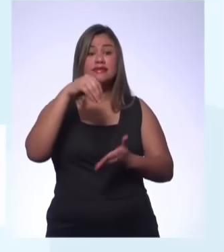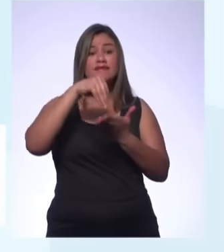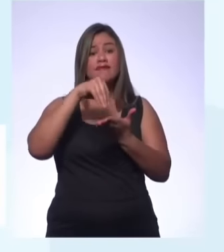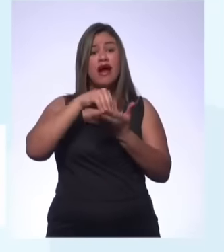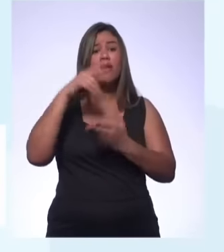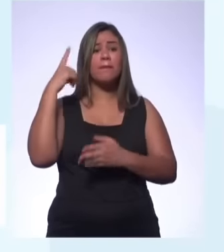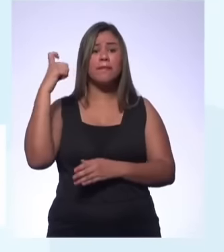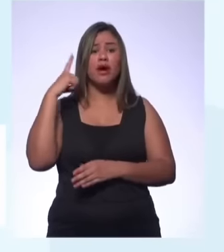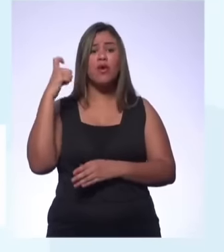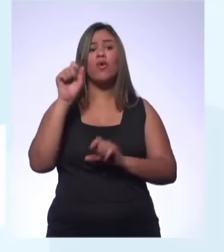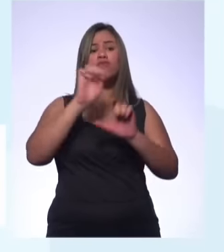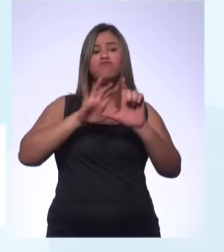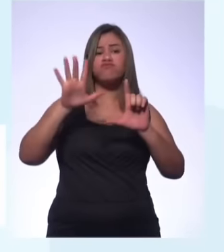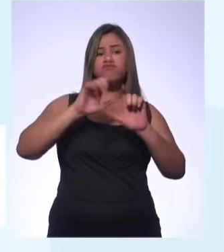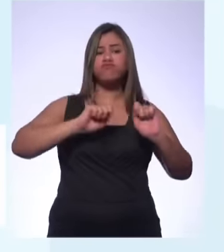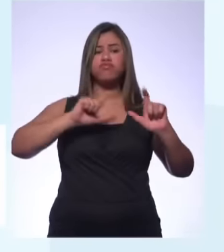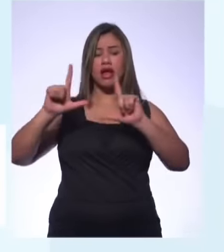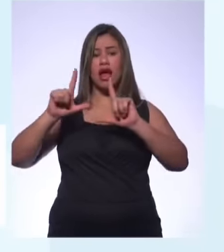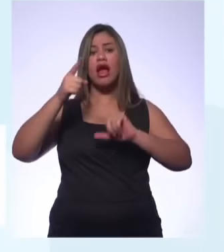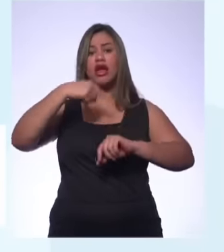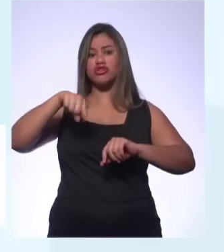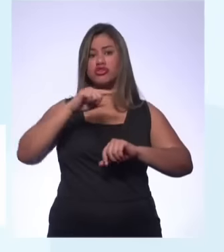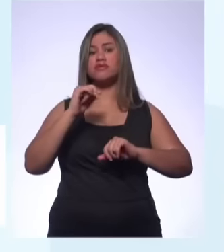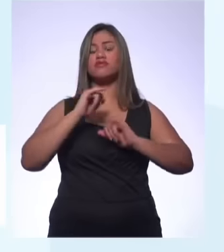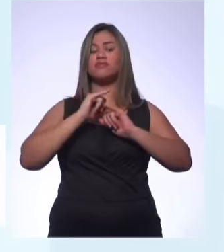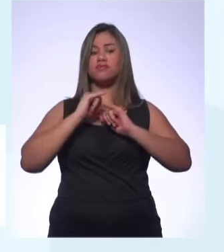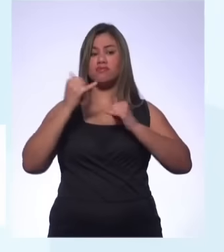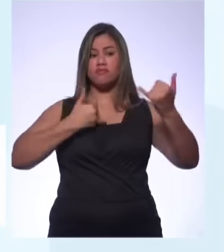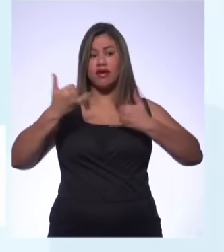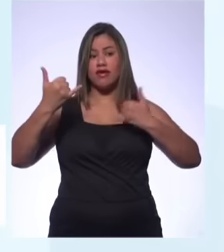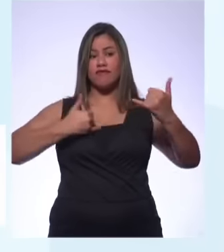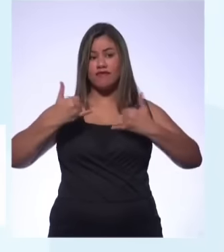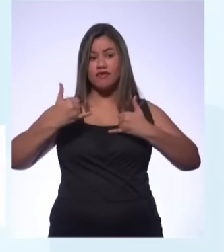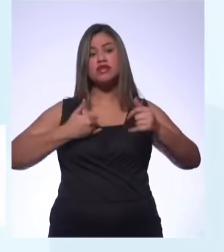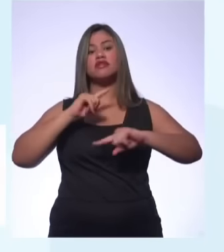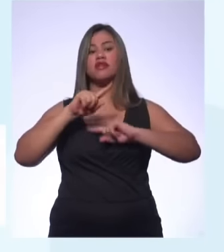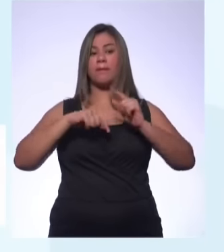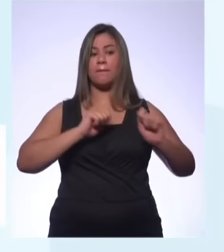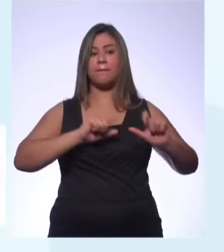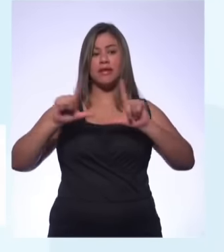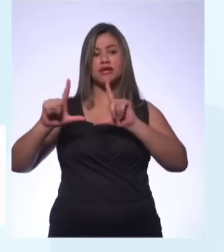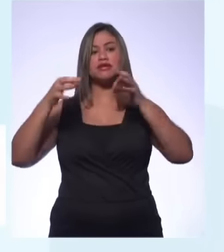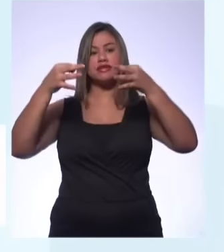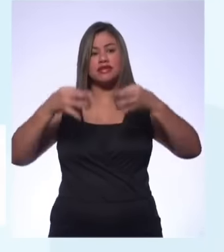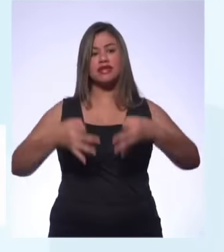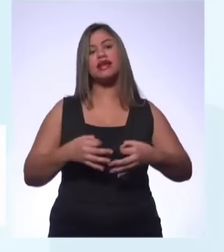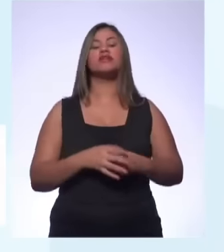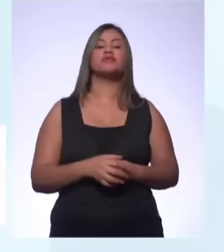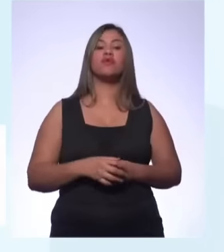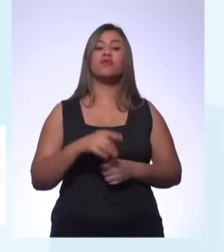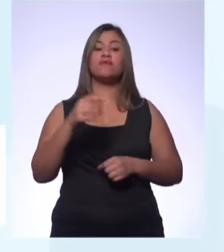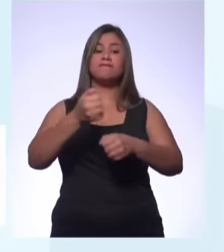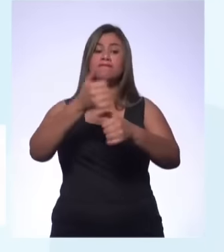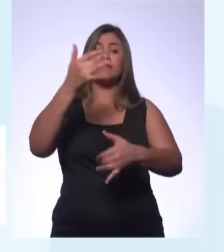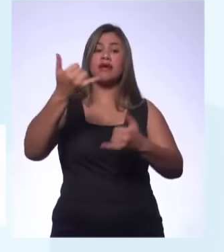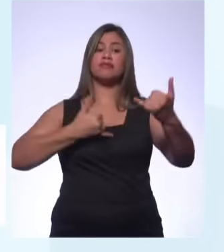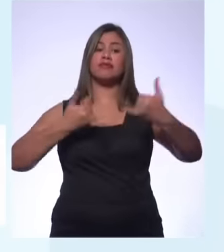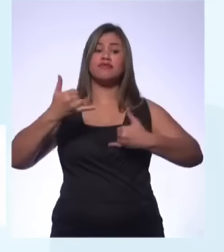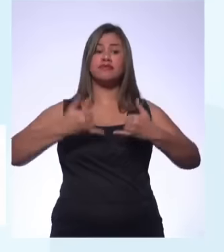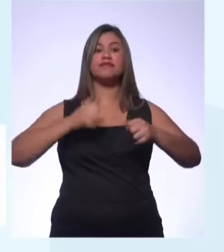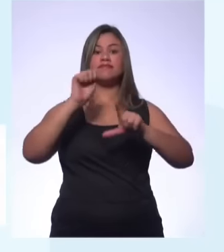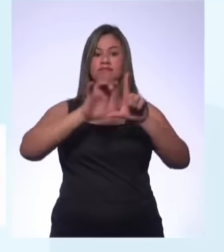imagem, vocês dão um toque aí que a gente já está vendo, ok? O pessoal está falando que apareceu a imagem, mas está sem o som. Vamos